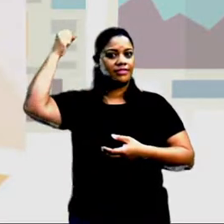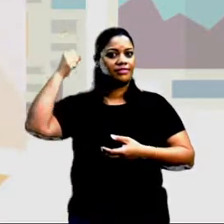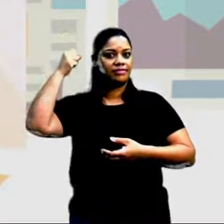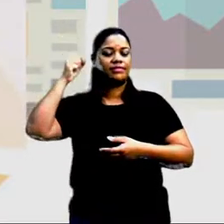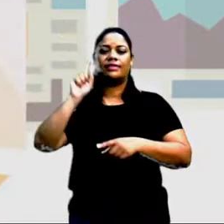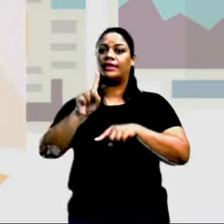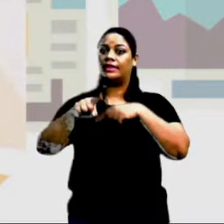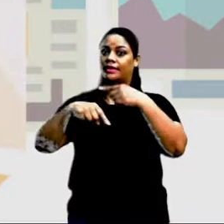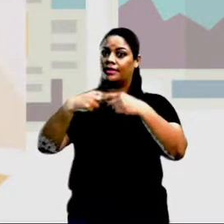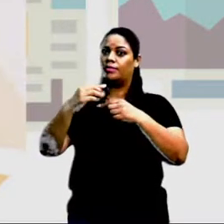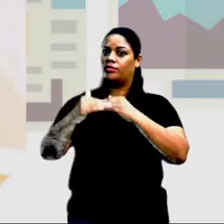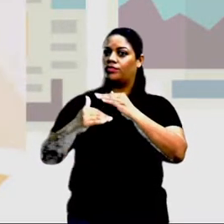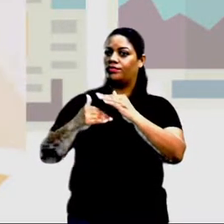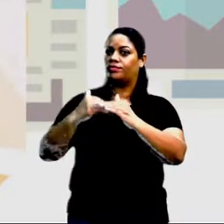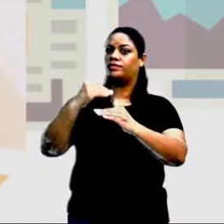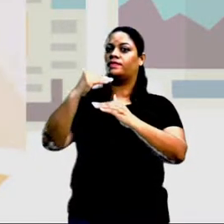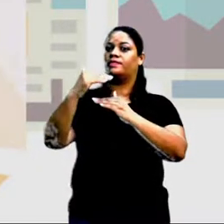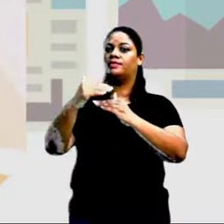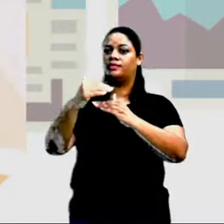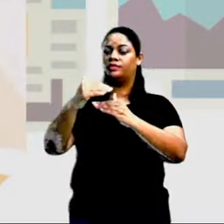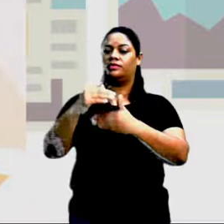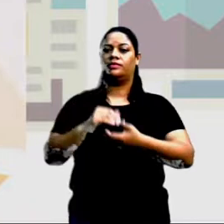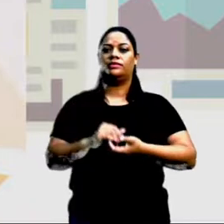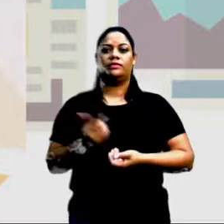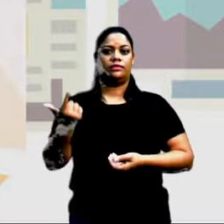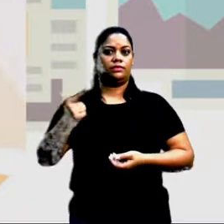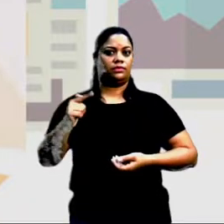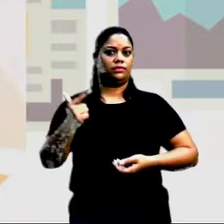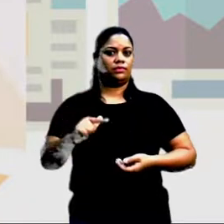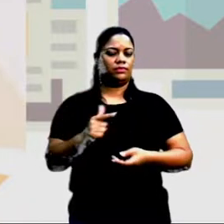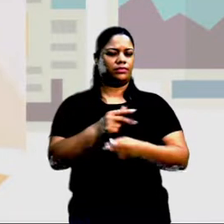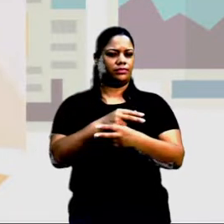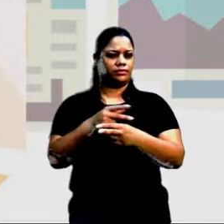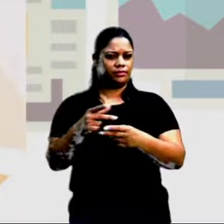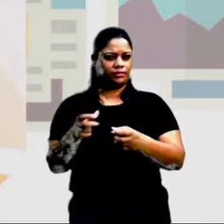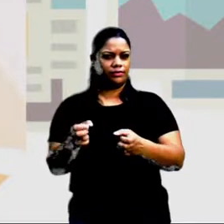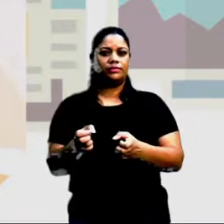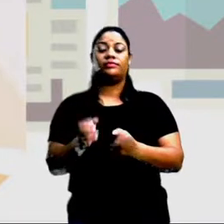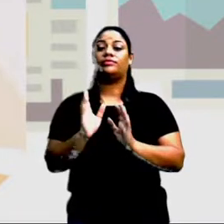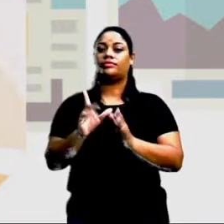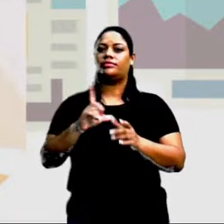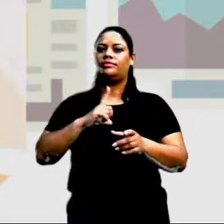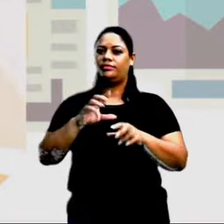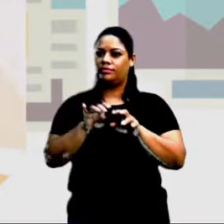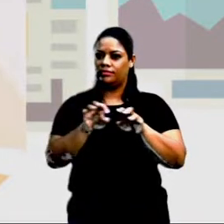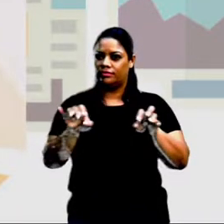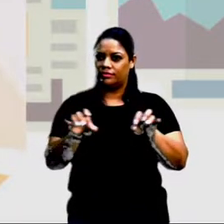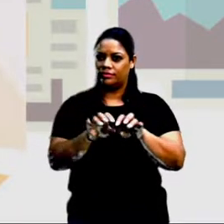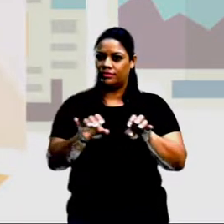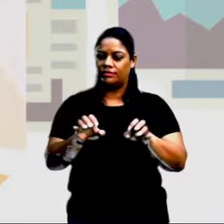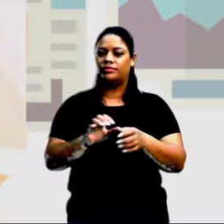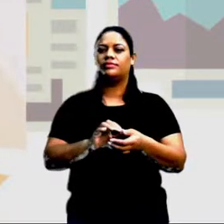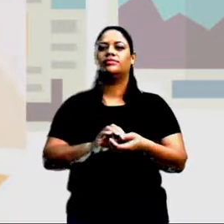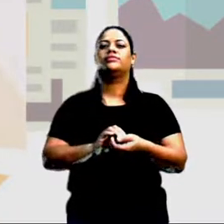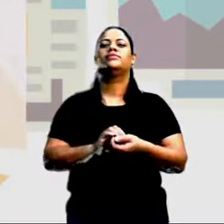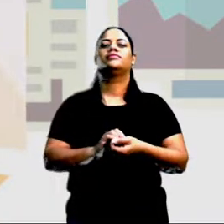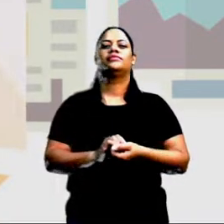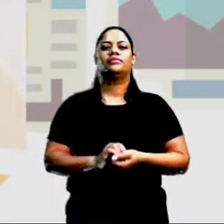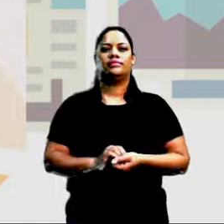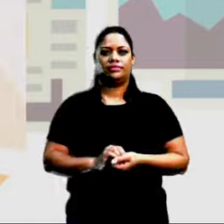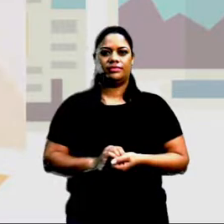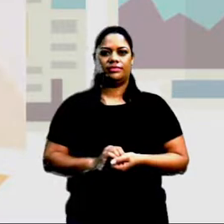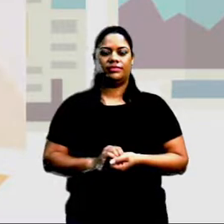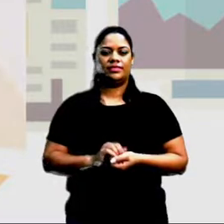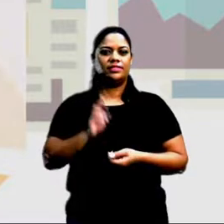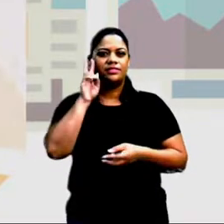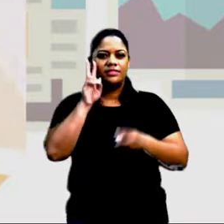né? Veja que aqui já não existe mais alguns, já tem máquina de escrever, TV. E assim